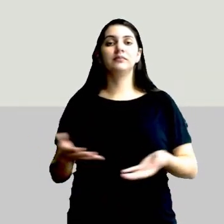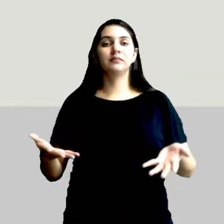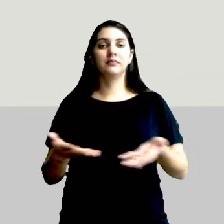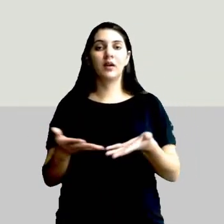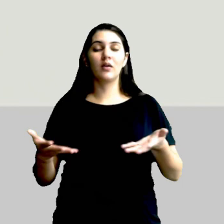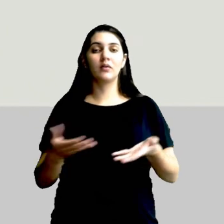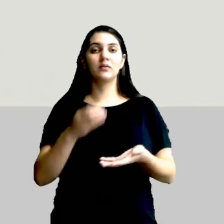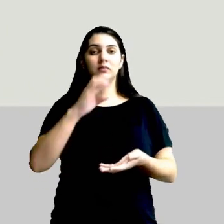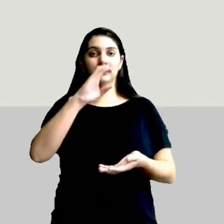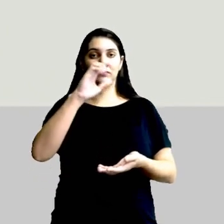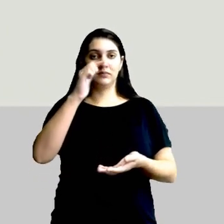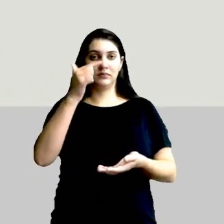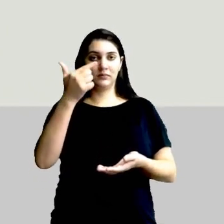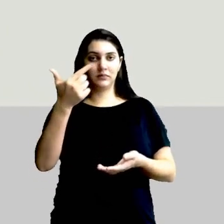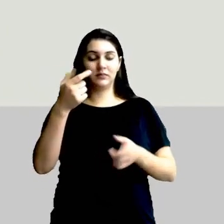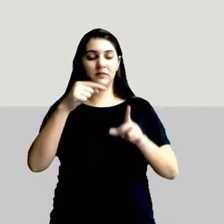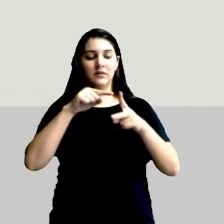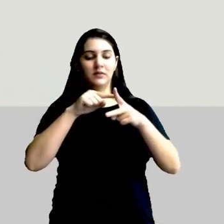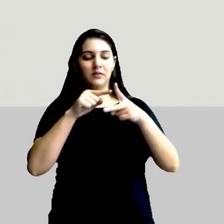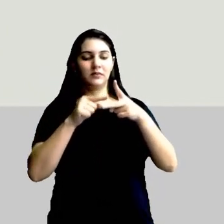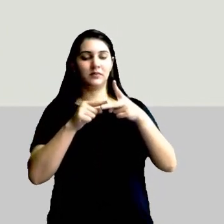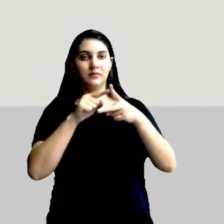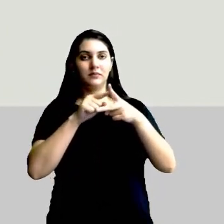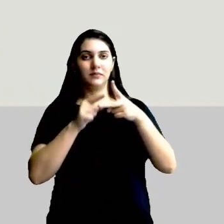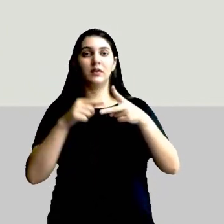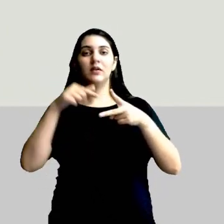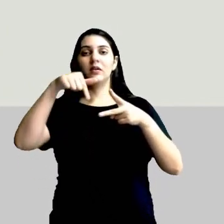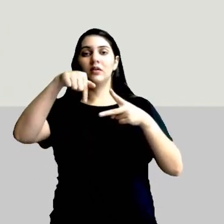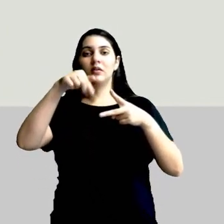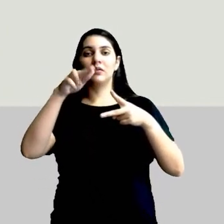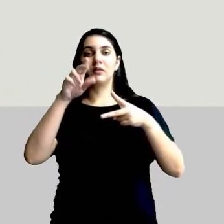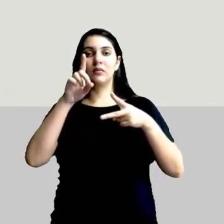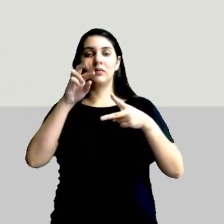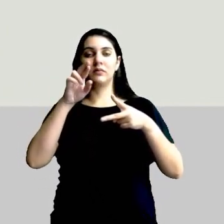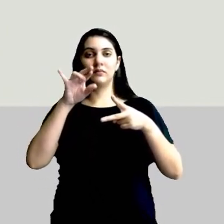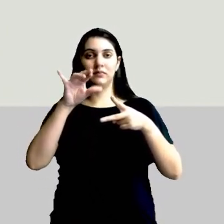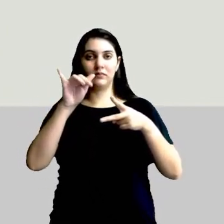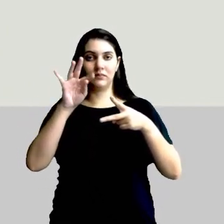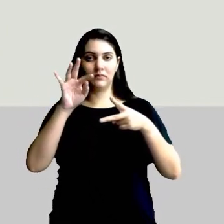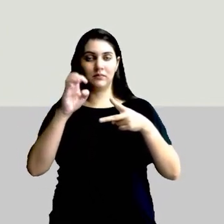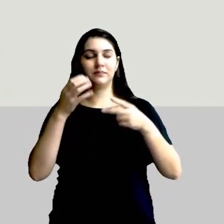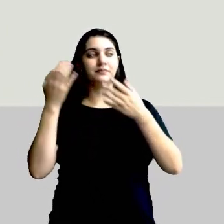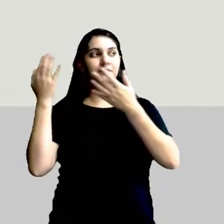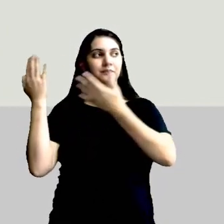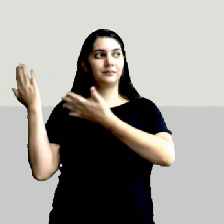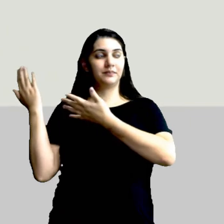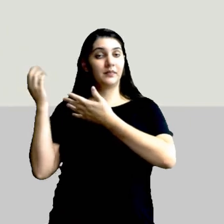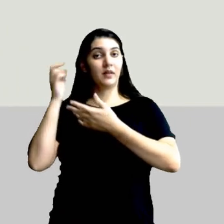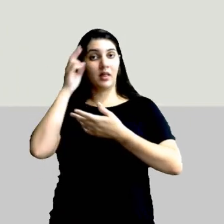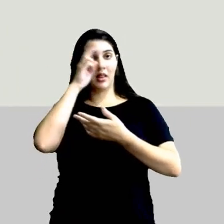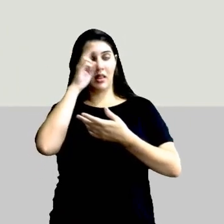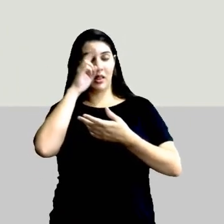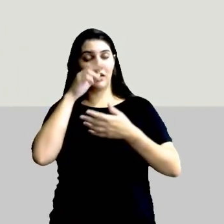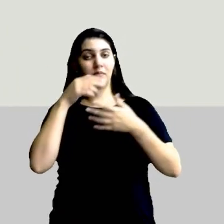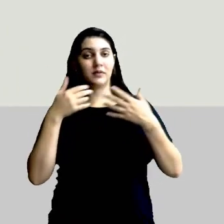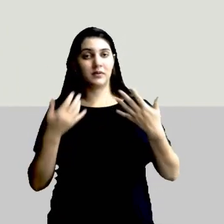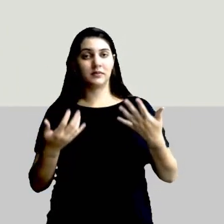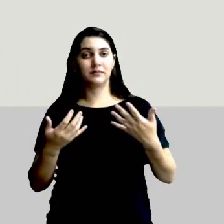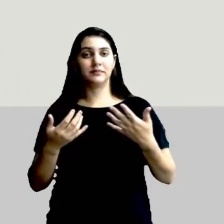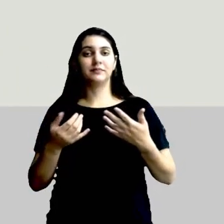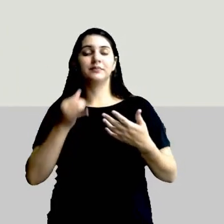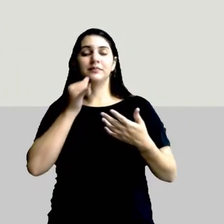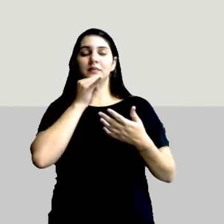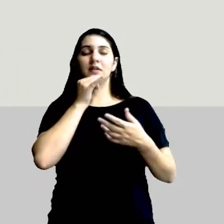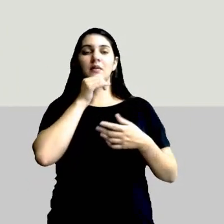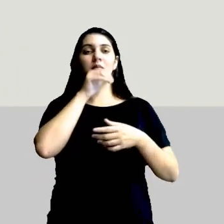Vamos agora classificar os polígonos quadriláteros abaixo. Vamos lá? Lembra quais são?